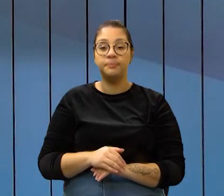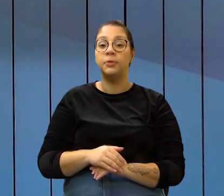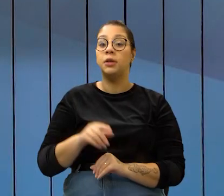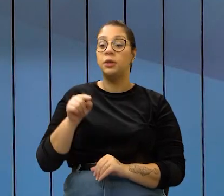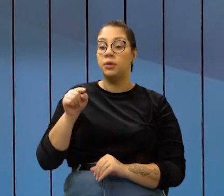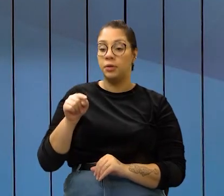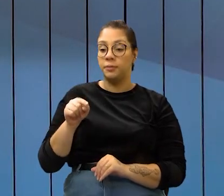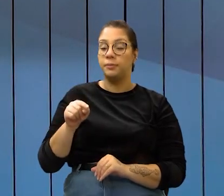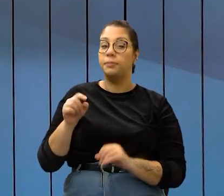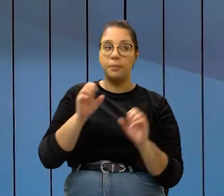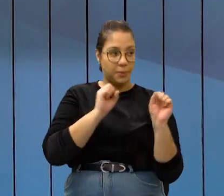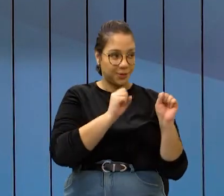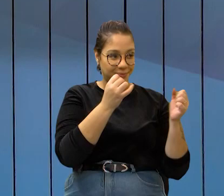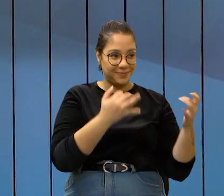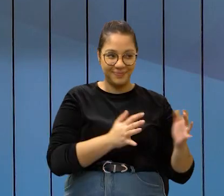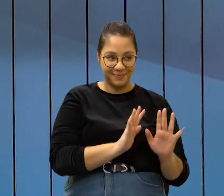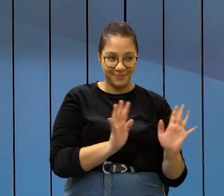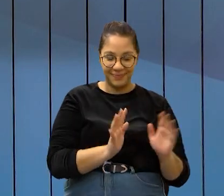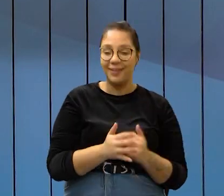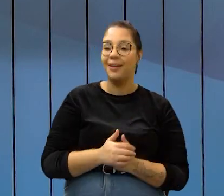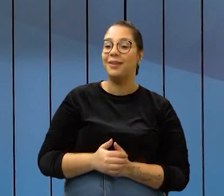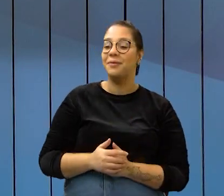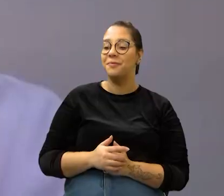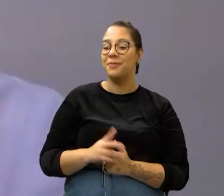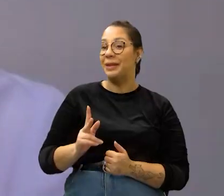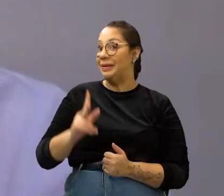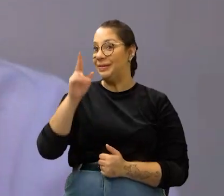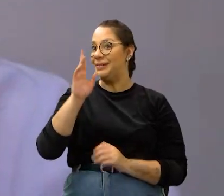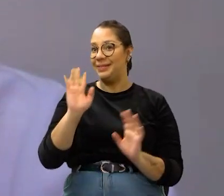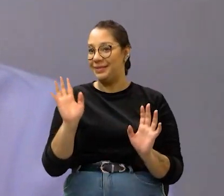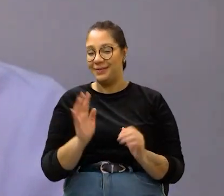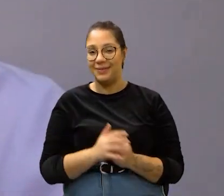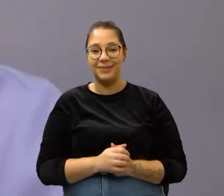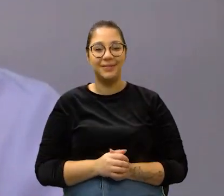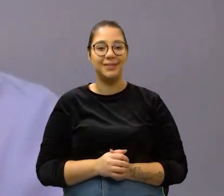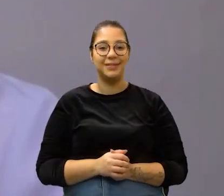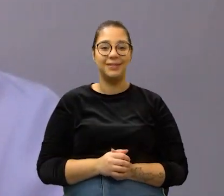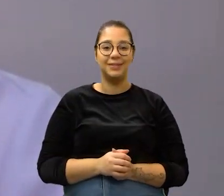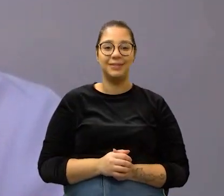Então, Doutora, isso que é Não, pode falar. importante. Não, obrigada.